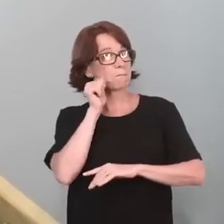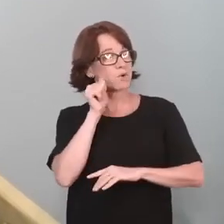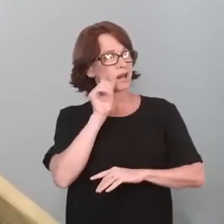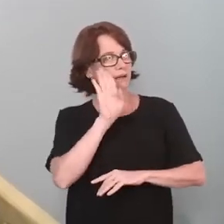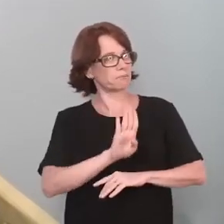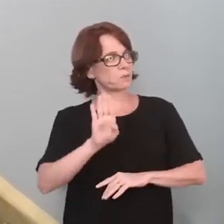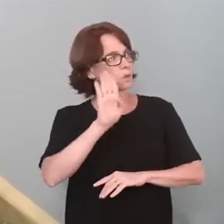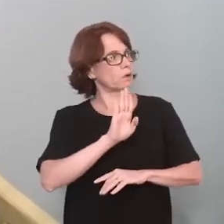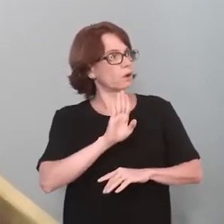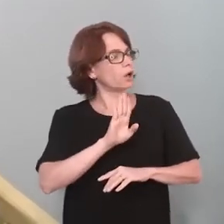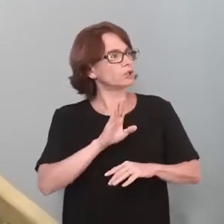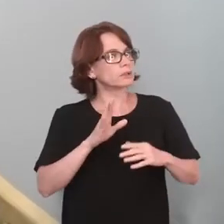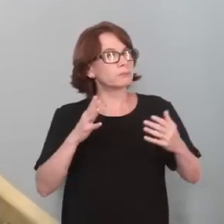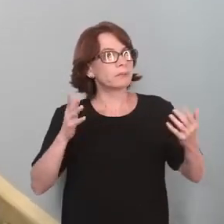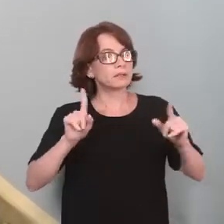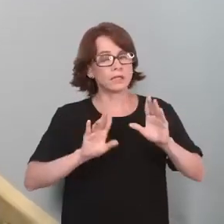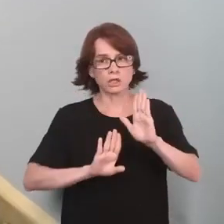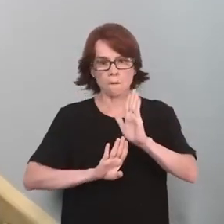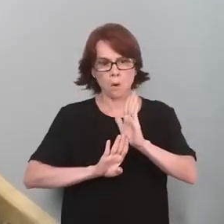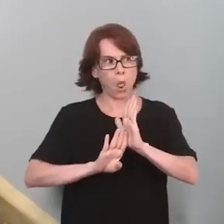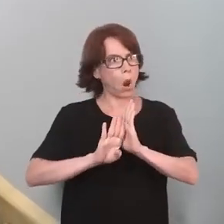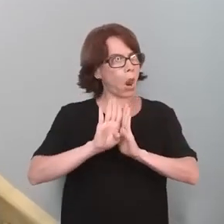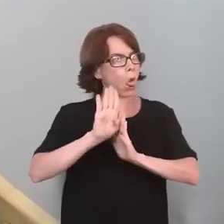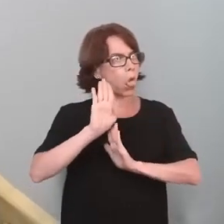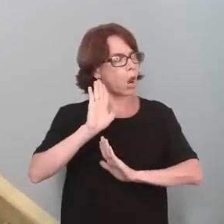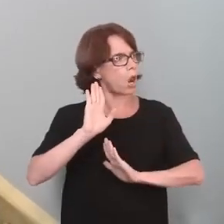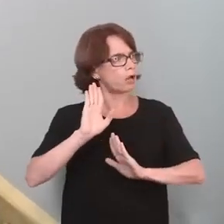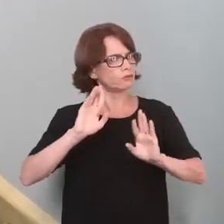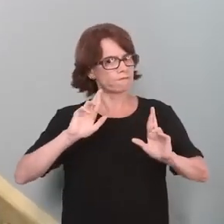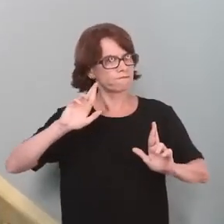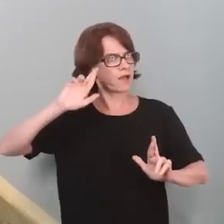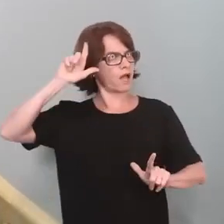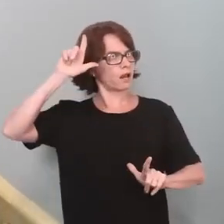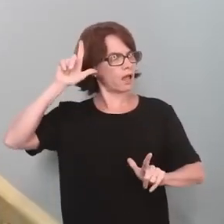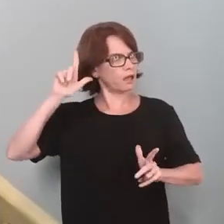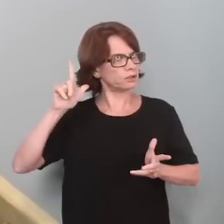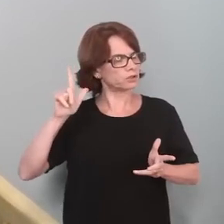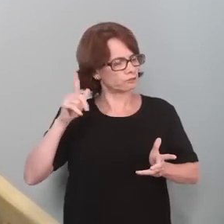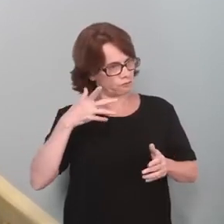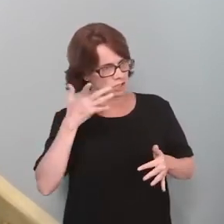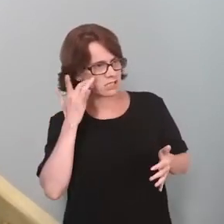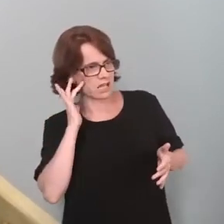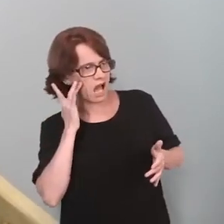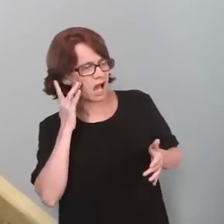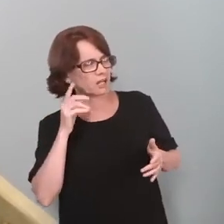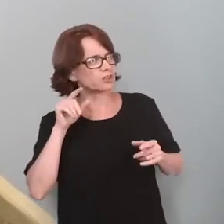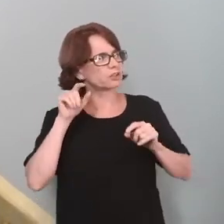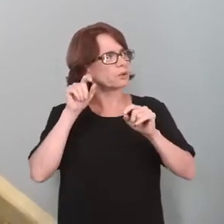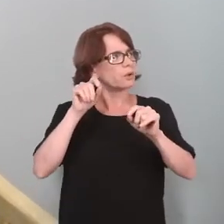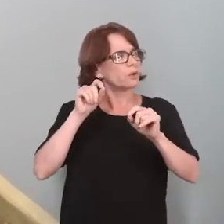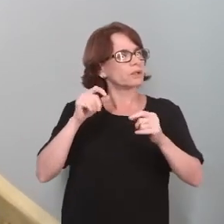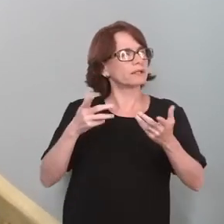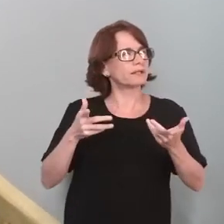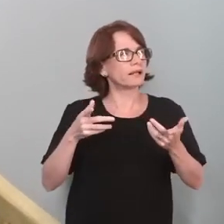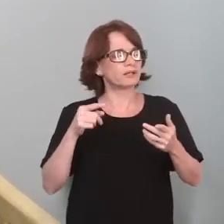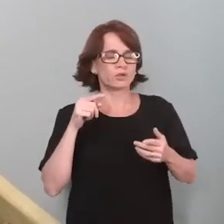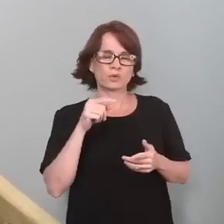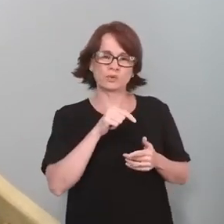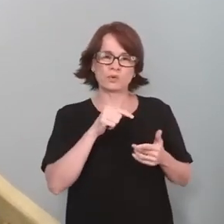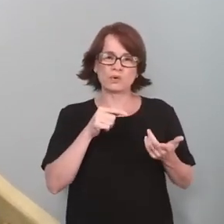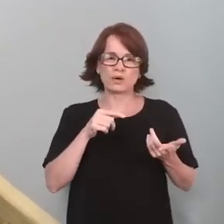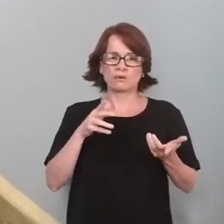com diferenças enormes na natação, na pontuação do vôlei, no basquete, etc. Você acha que o feminismo ajuda de alguma forma